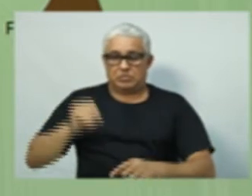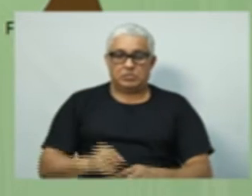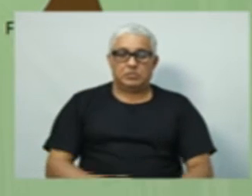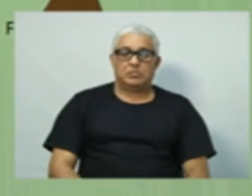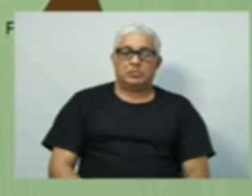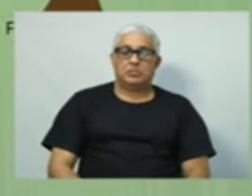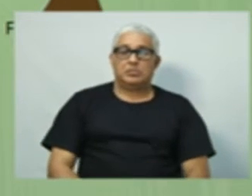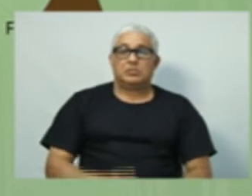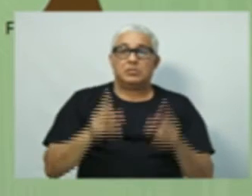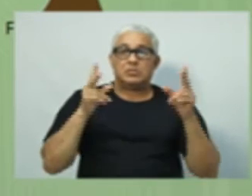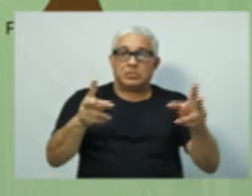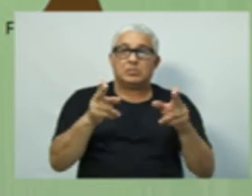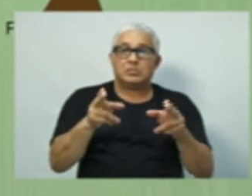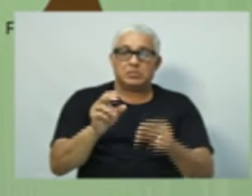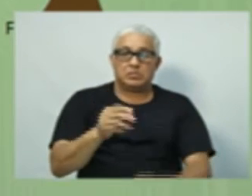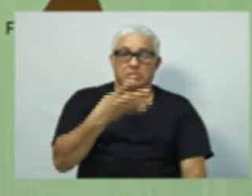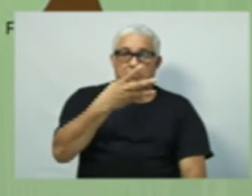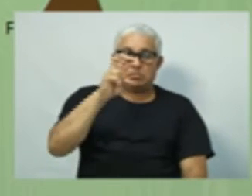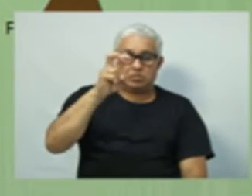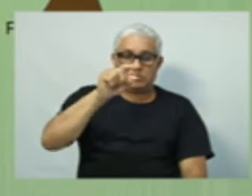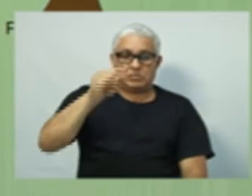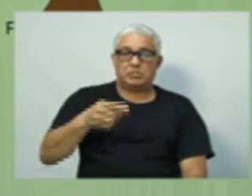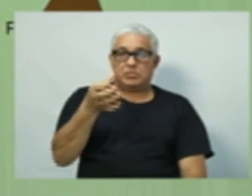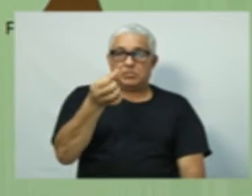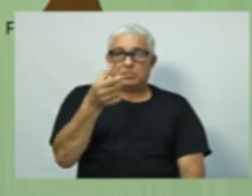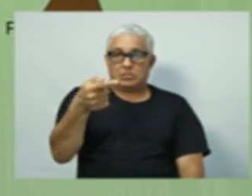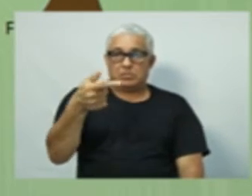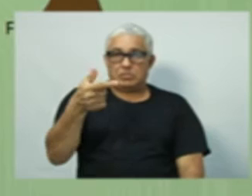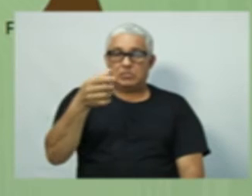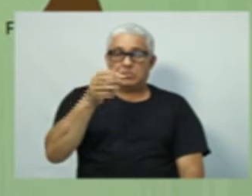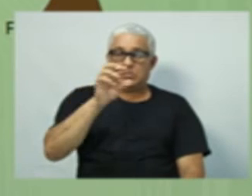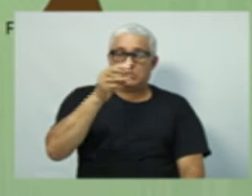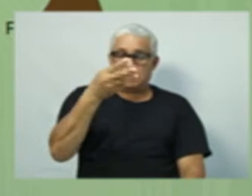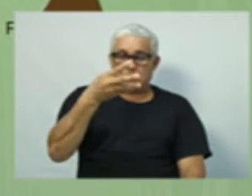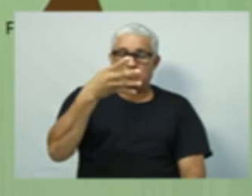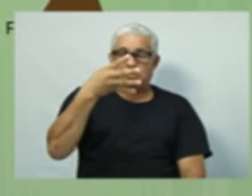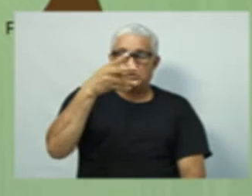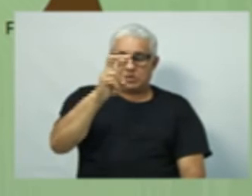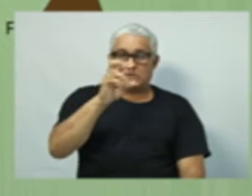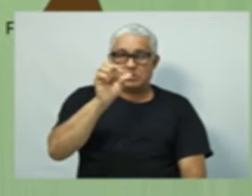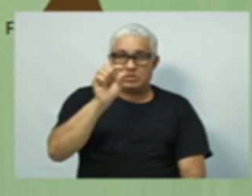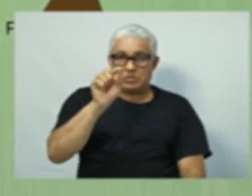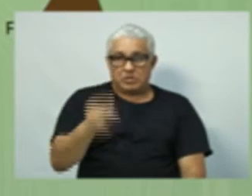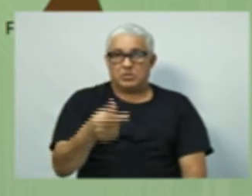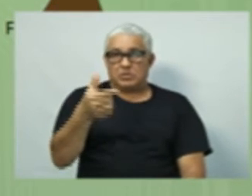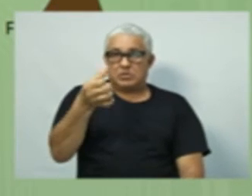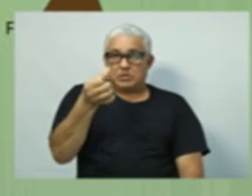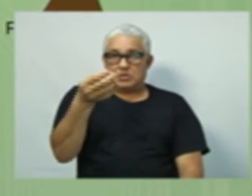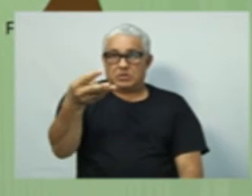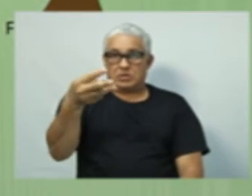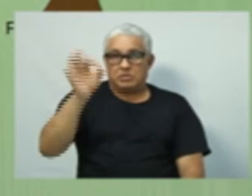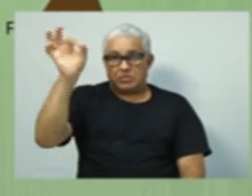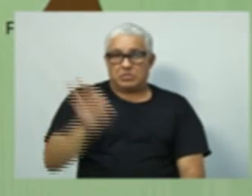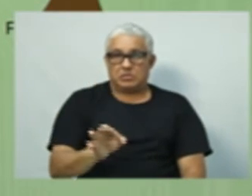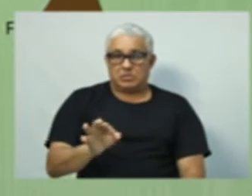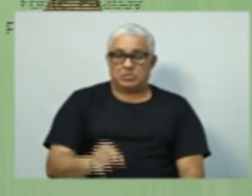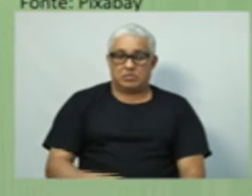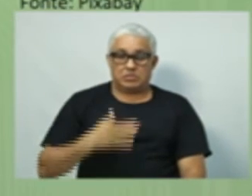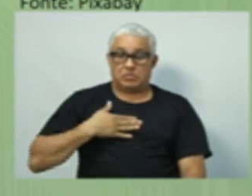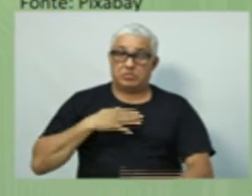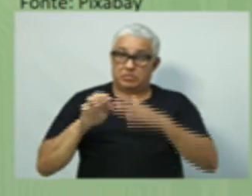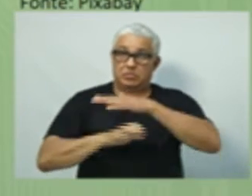tipo de conclusão multiplicando por cento chega no percentual da 45,63 por cento esta é a margem bruta da minha